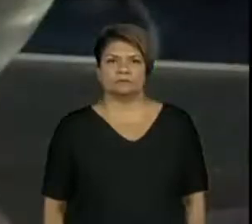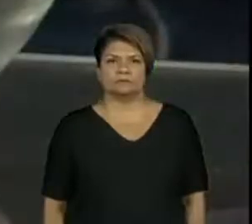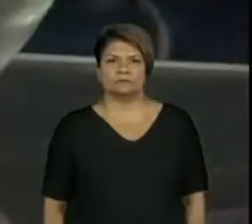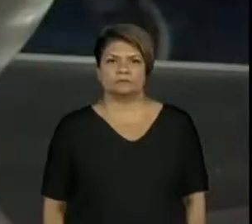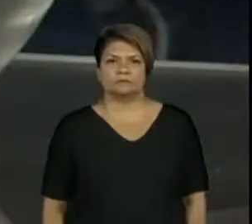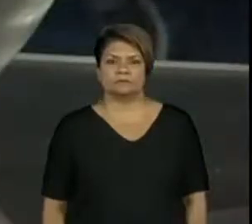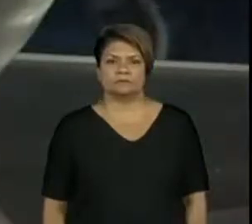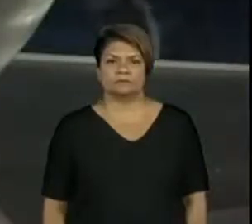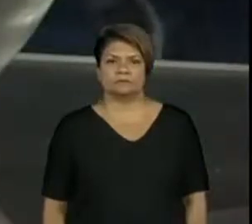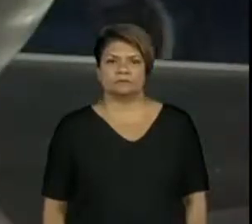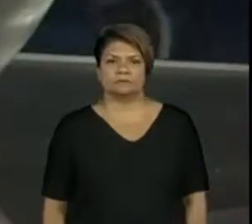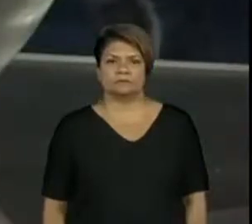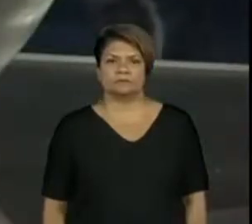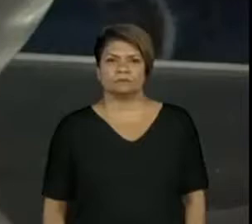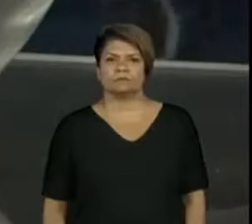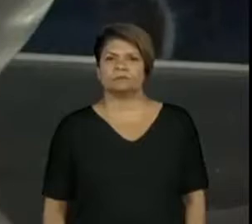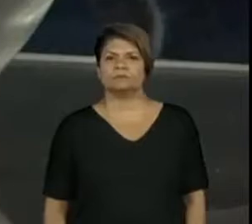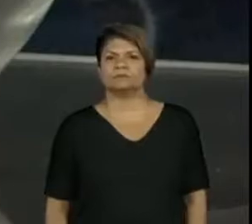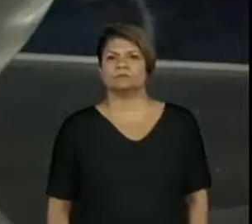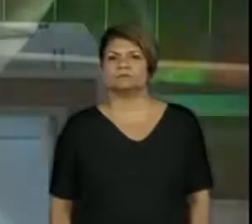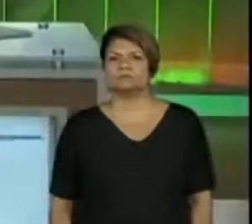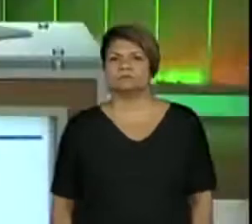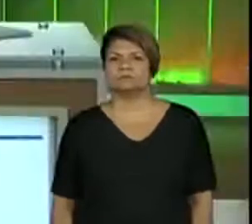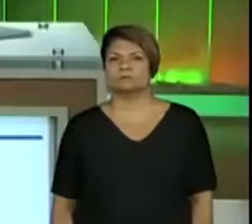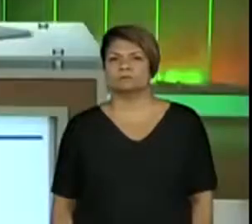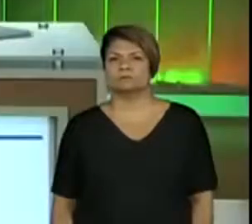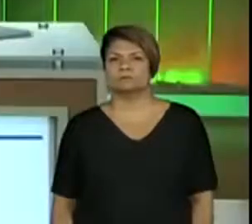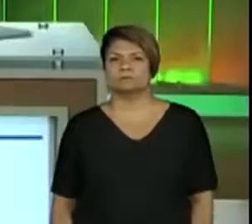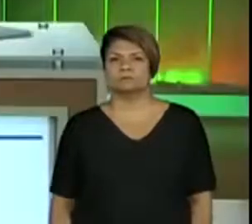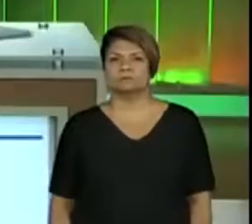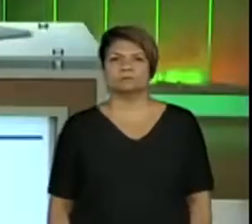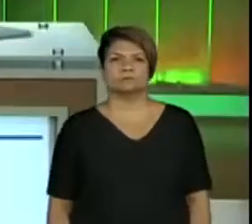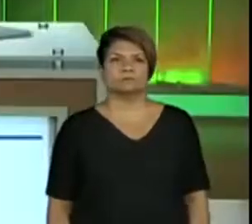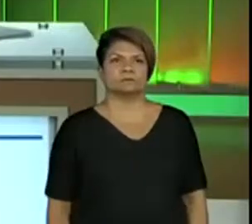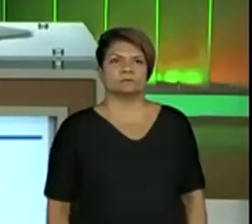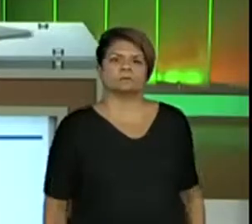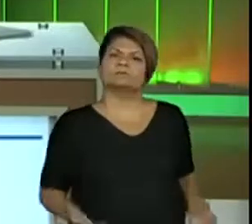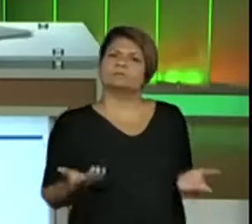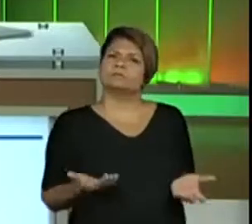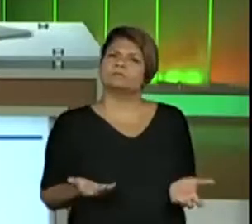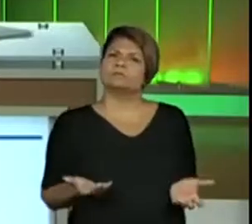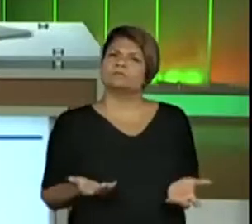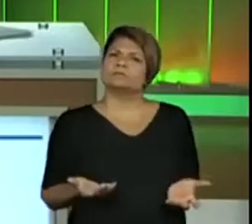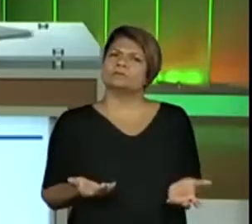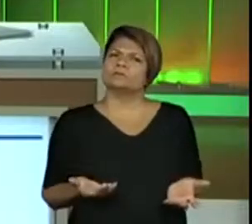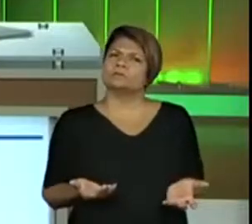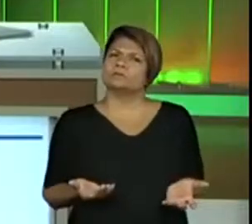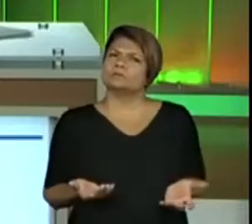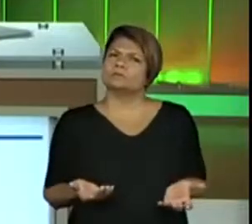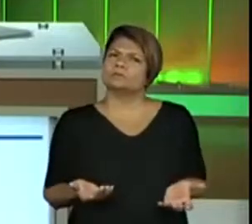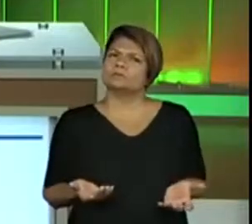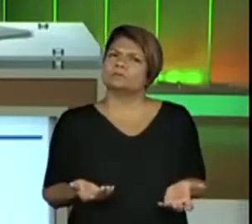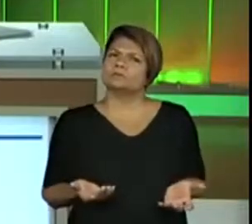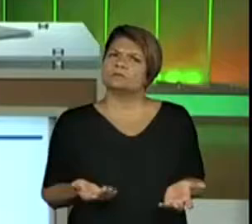uma, opa. Menos uma, menos uma. Peraí.